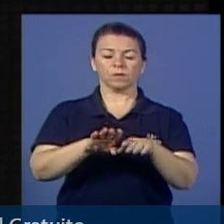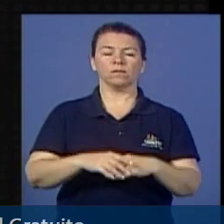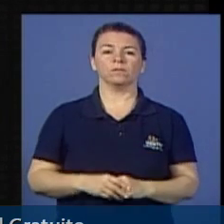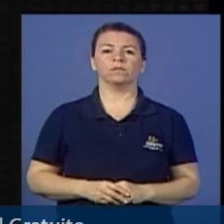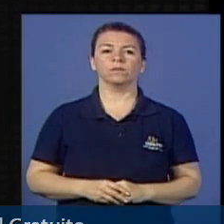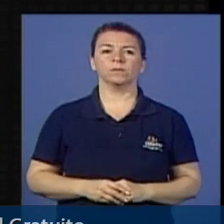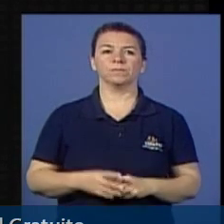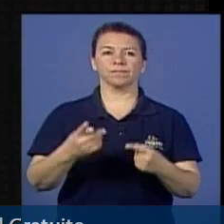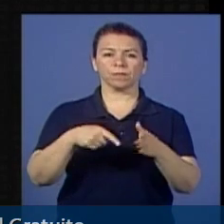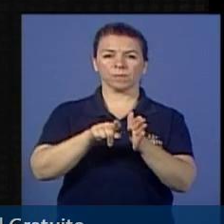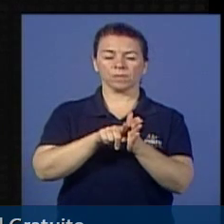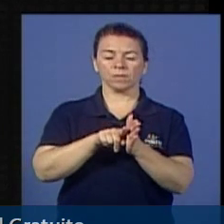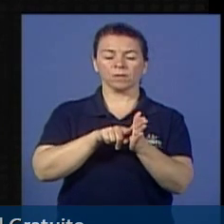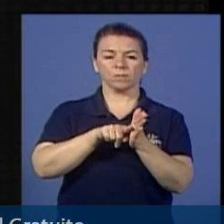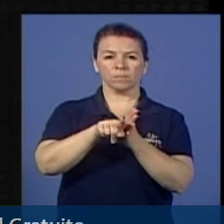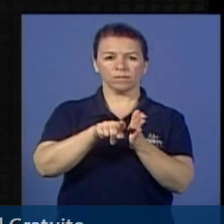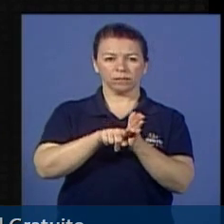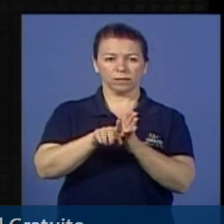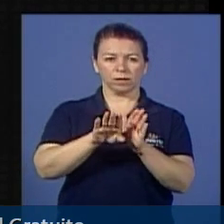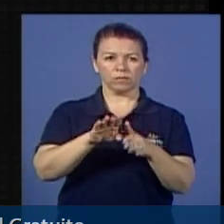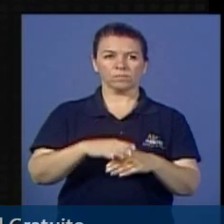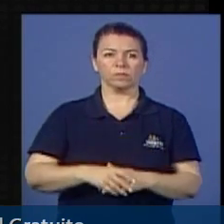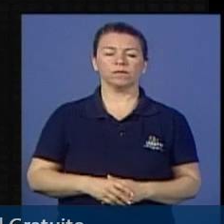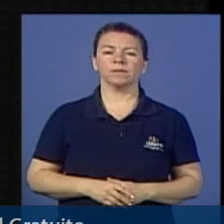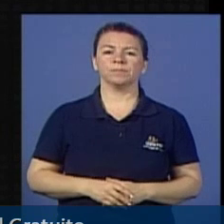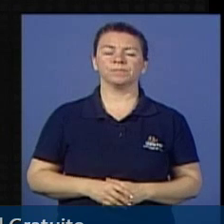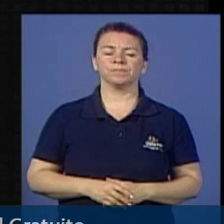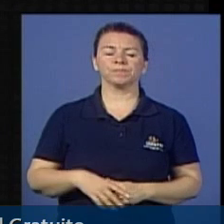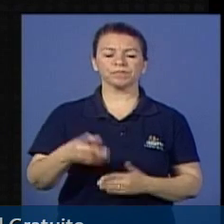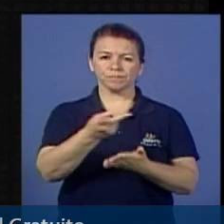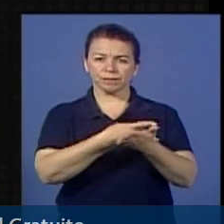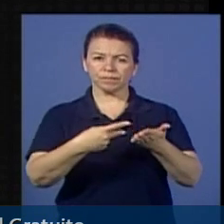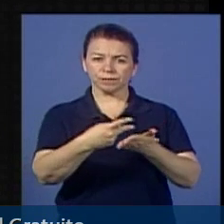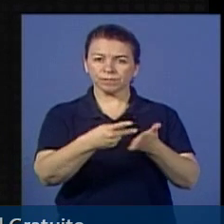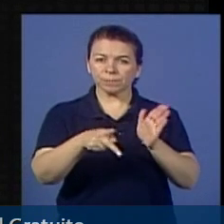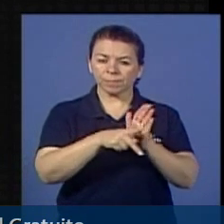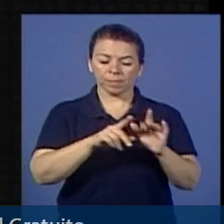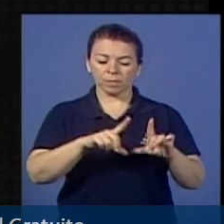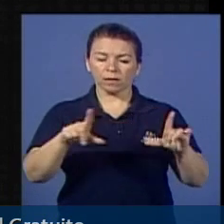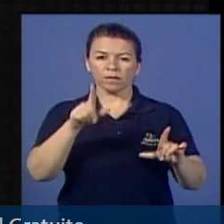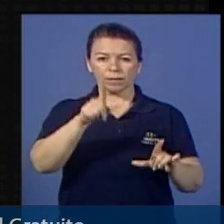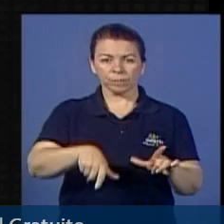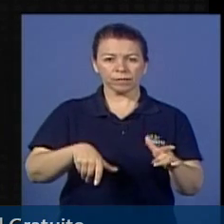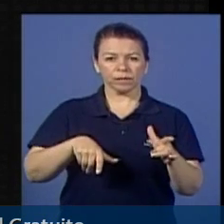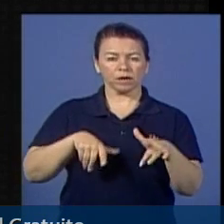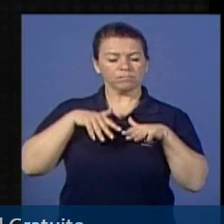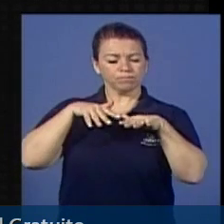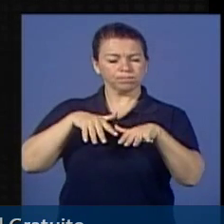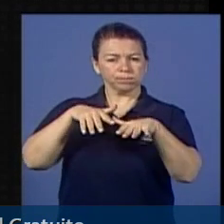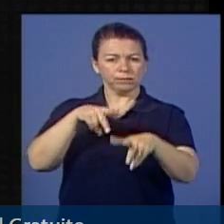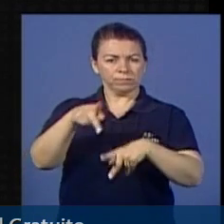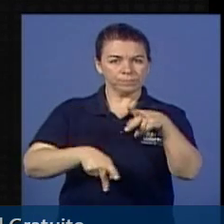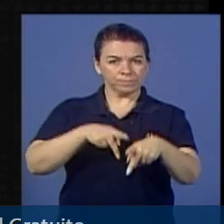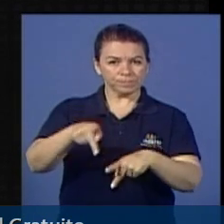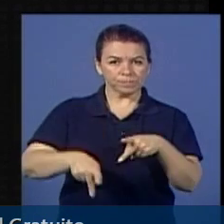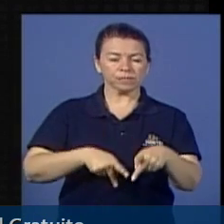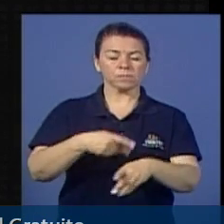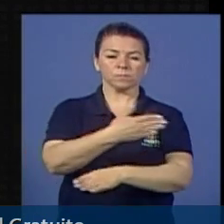para mim para o comando da questão de novo. Vamos lá. Obrigado. A imagem representa as manifestações nas ruas da cidade do Rio de Janeiro.